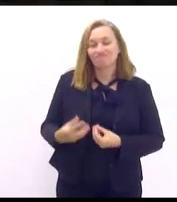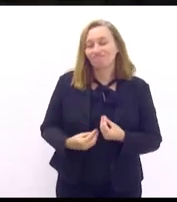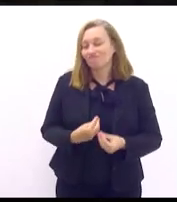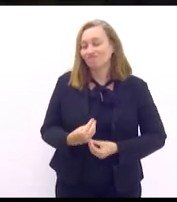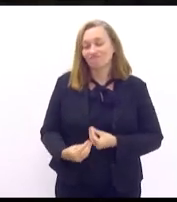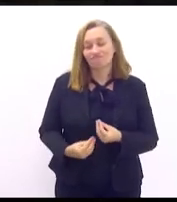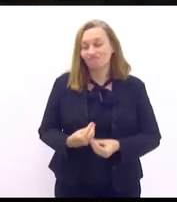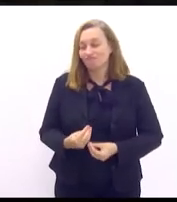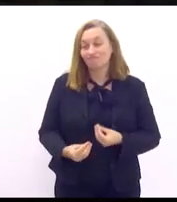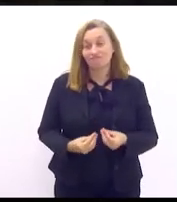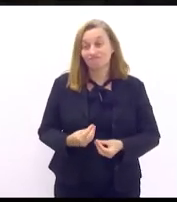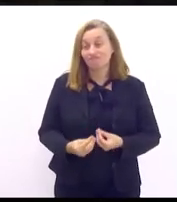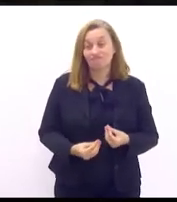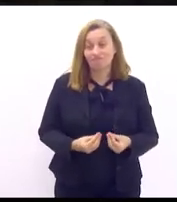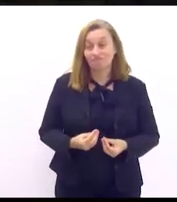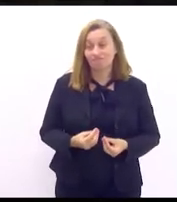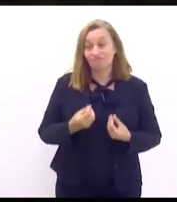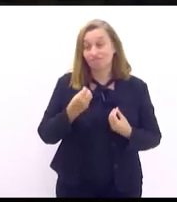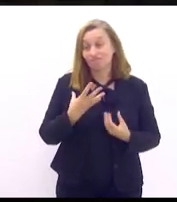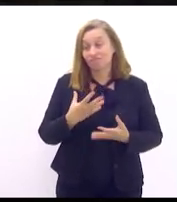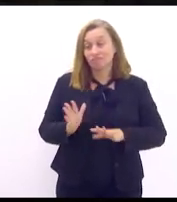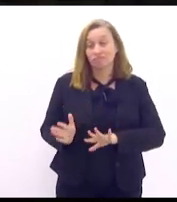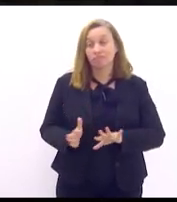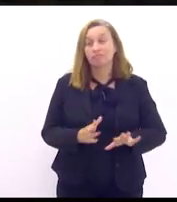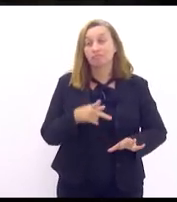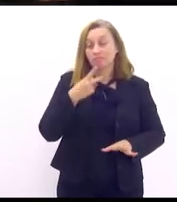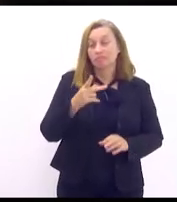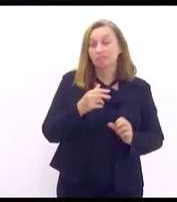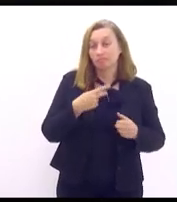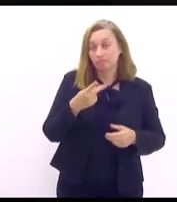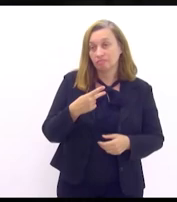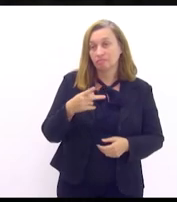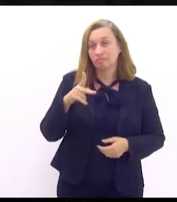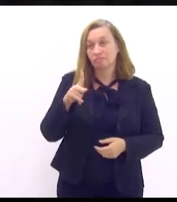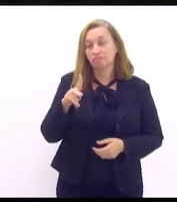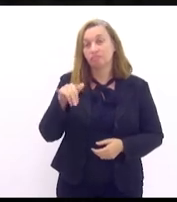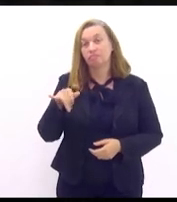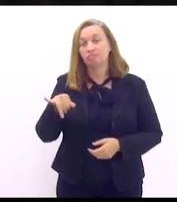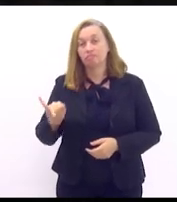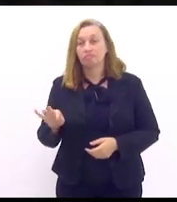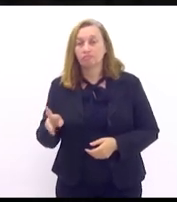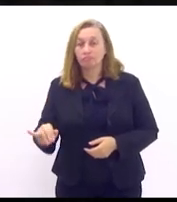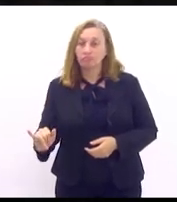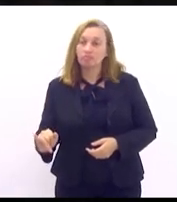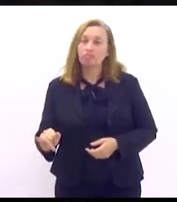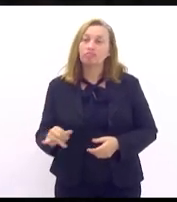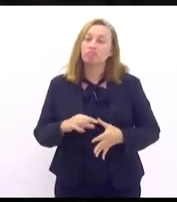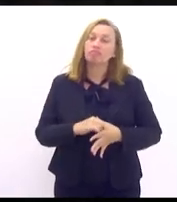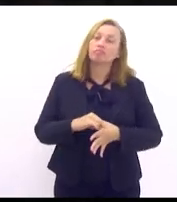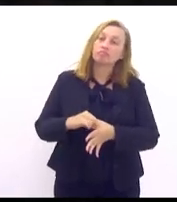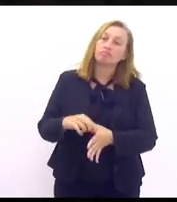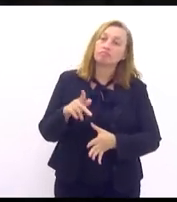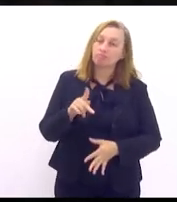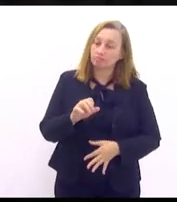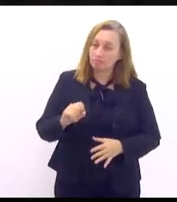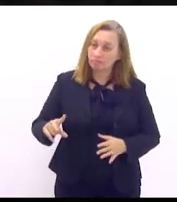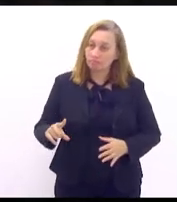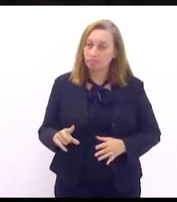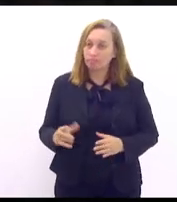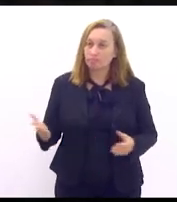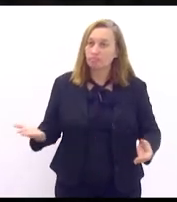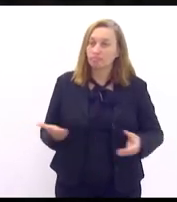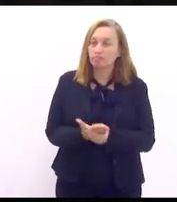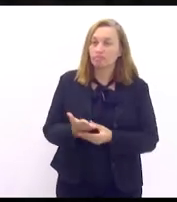que isso é minimamente razoável. Pode falar, o Yuri é líder do PSOL, é da oposição, está sendo processado